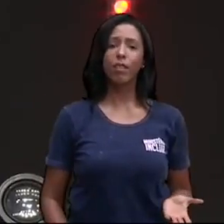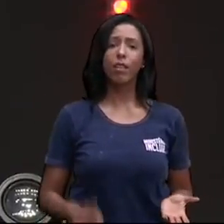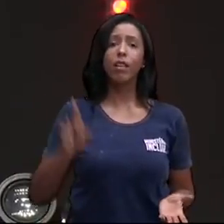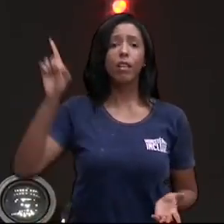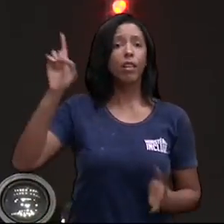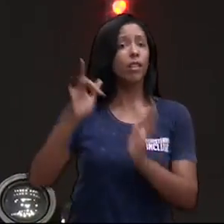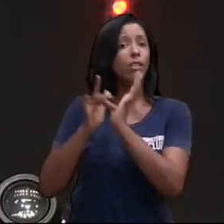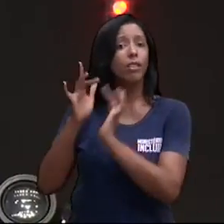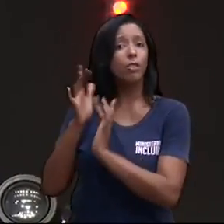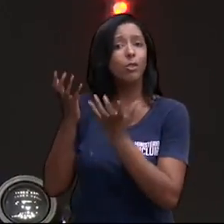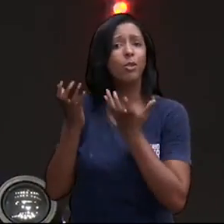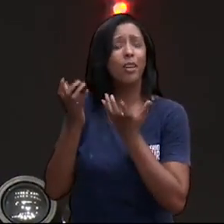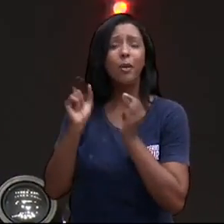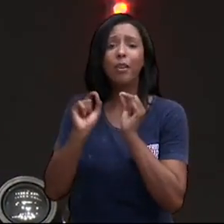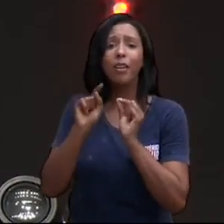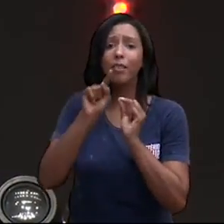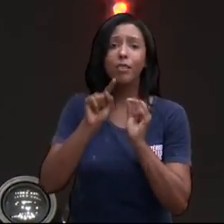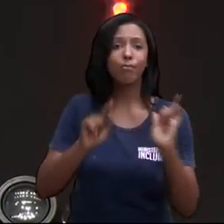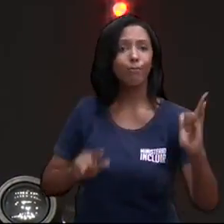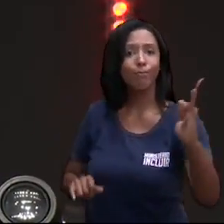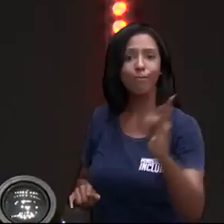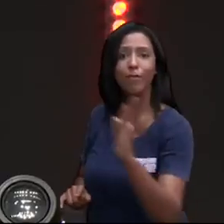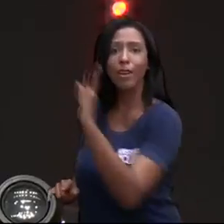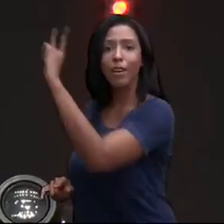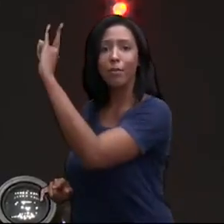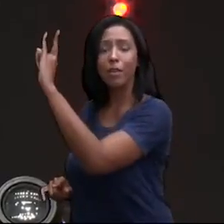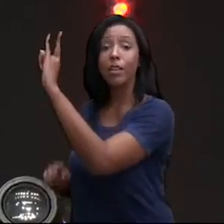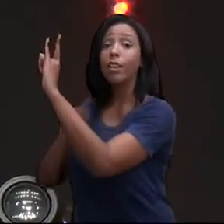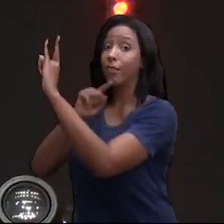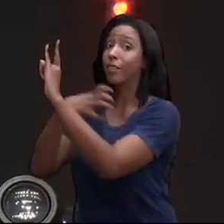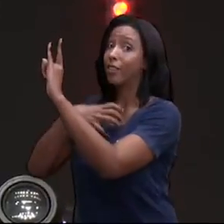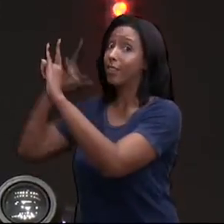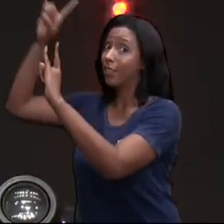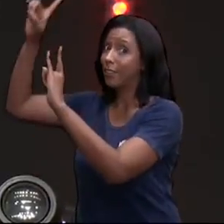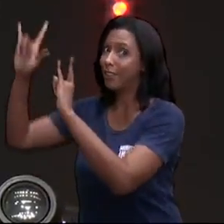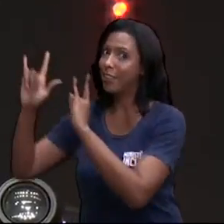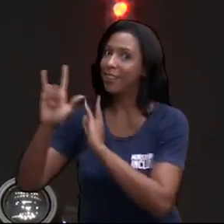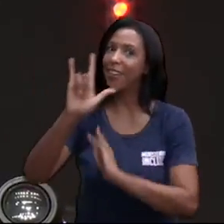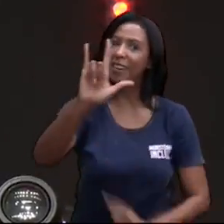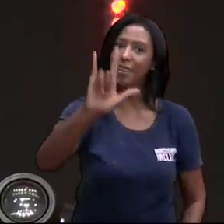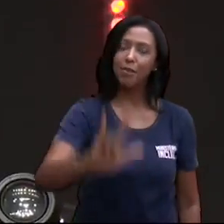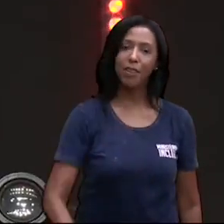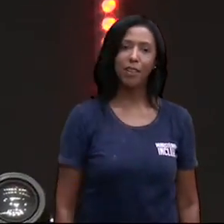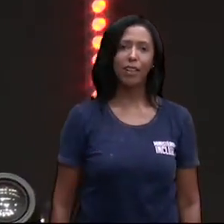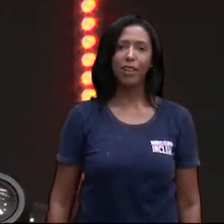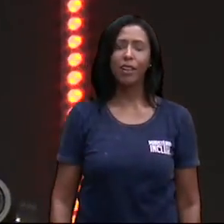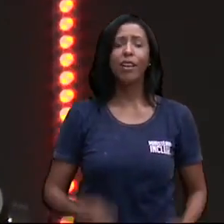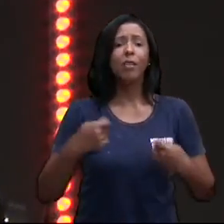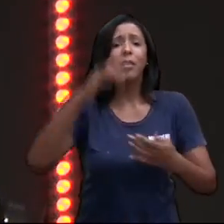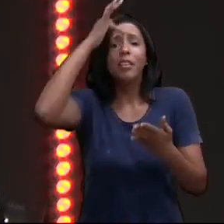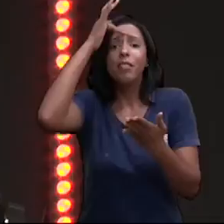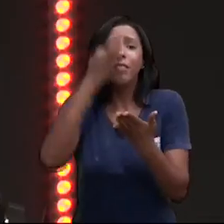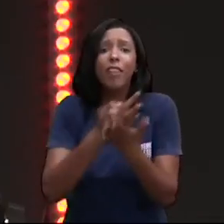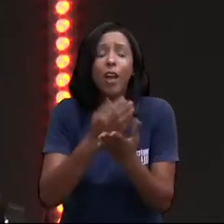amasse e que você sentir seu amor dele e não vai ter fé quem não tem relacionamento